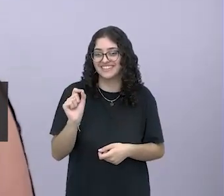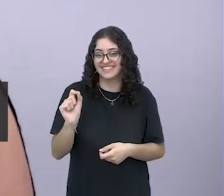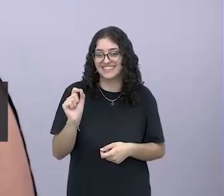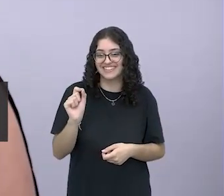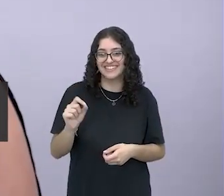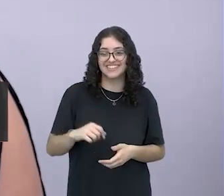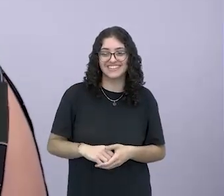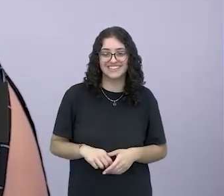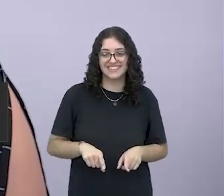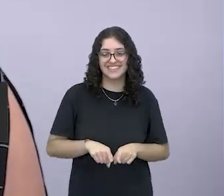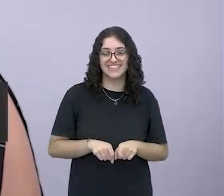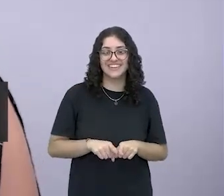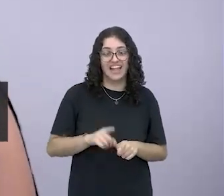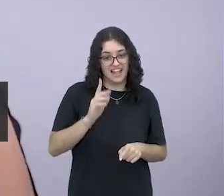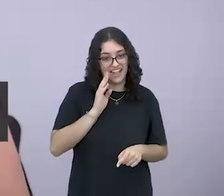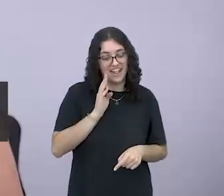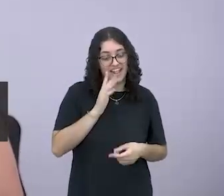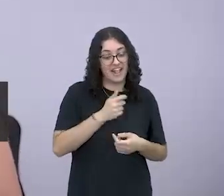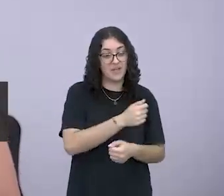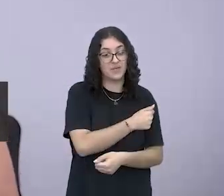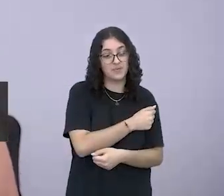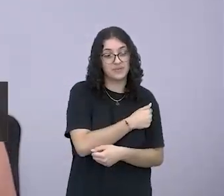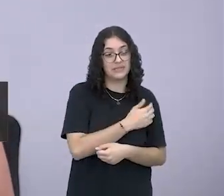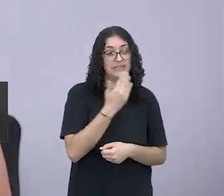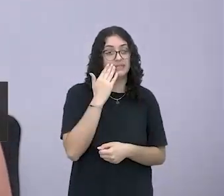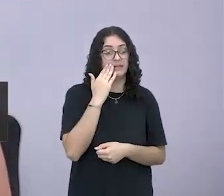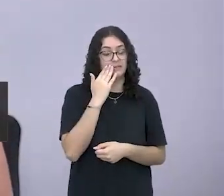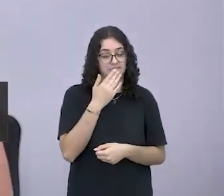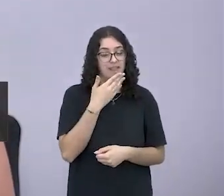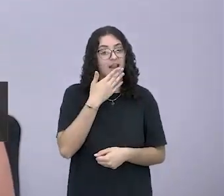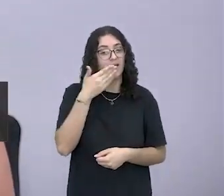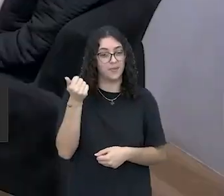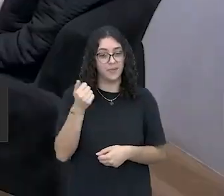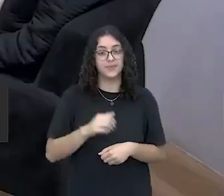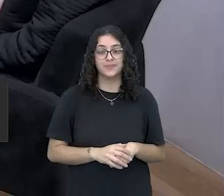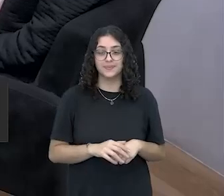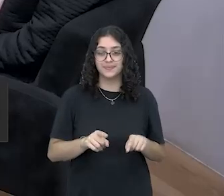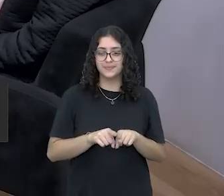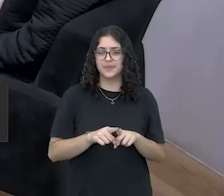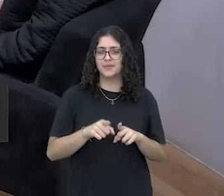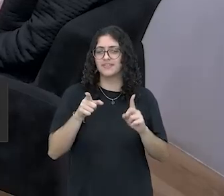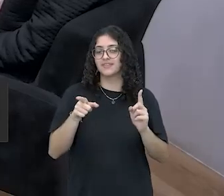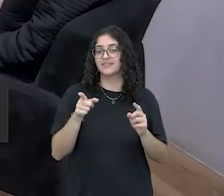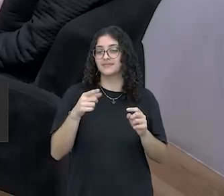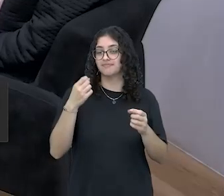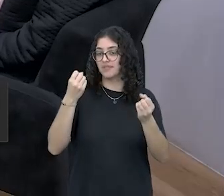assim são bem bacanas para os estudantes. E o Sim. importante, eu acho que pegando esse teu gancho,